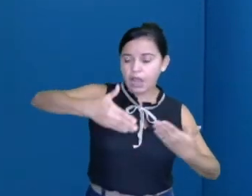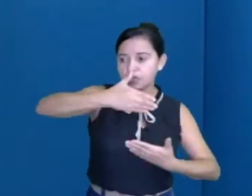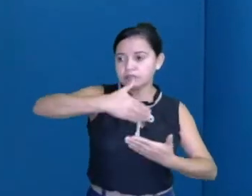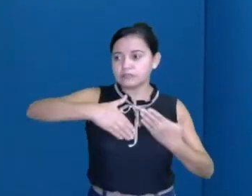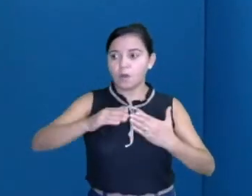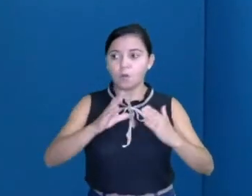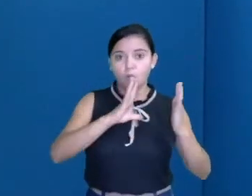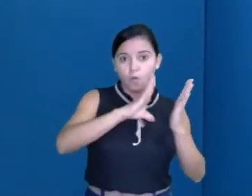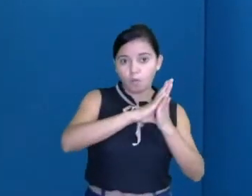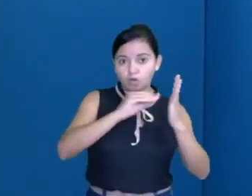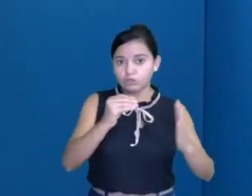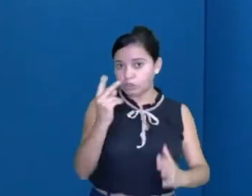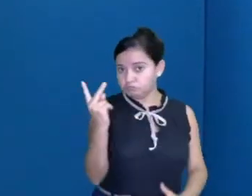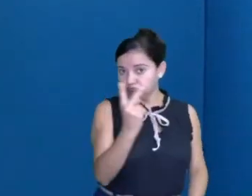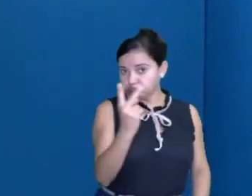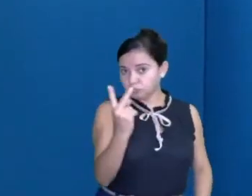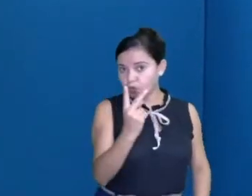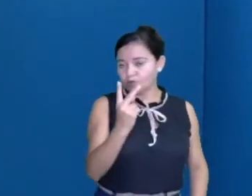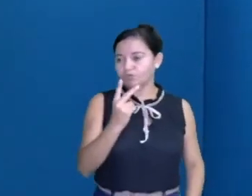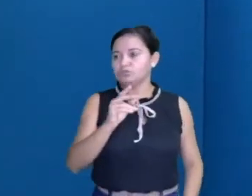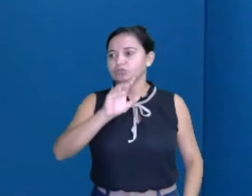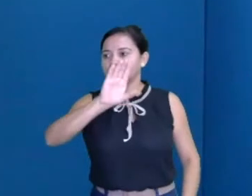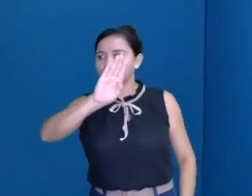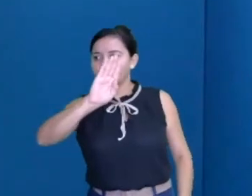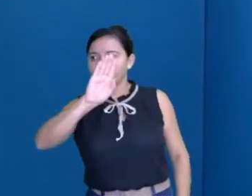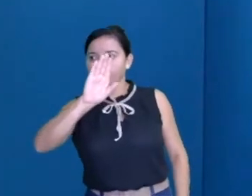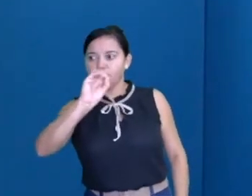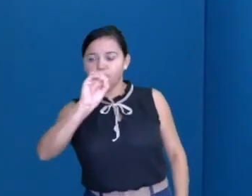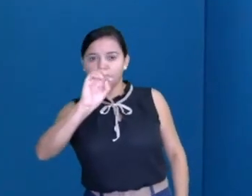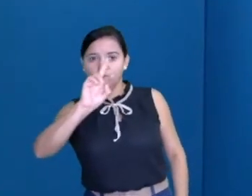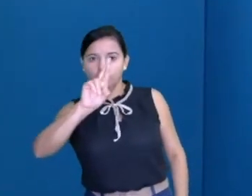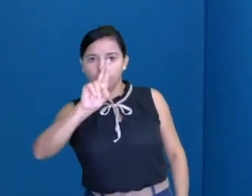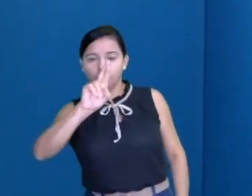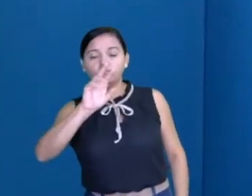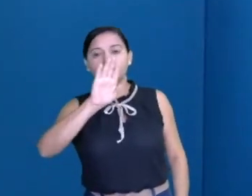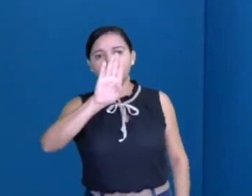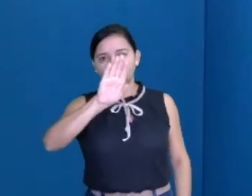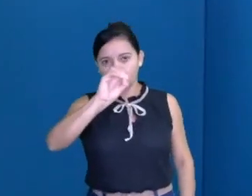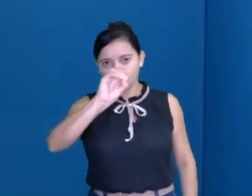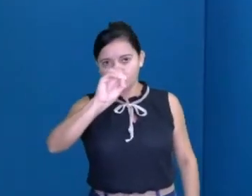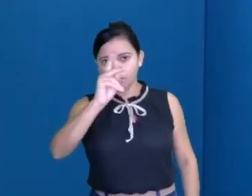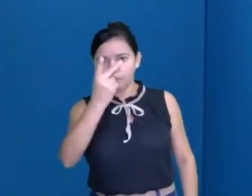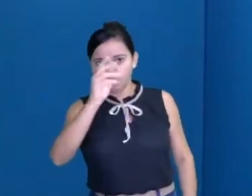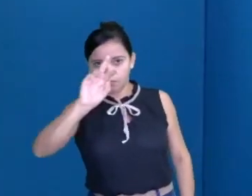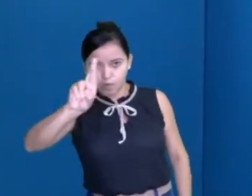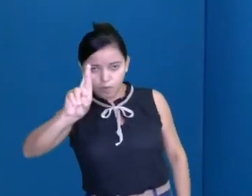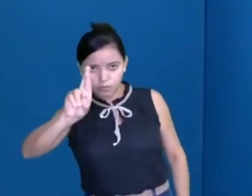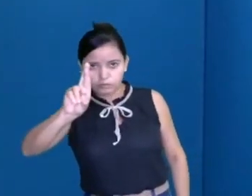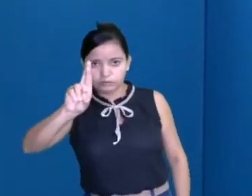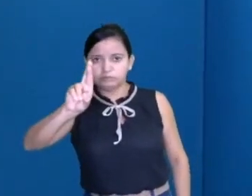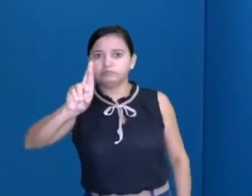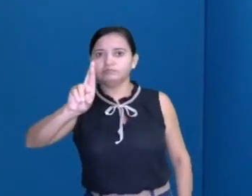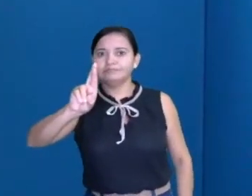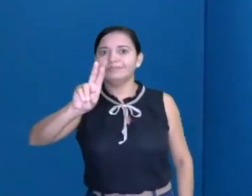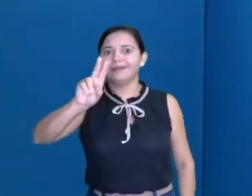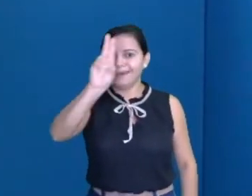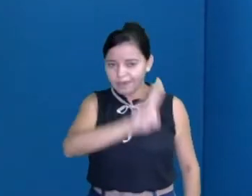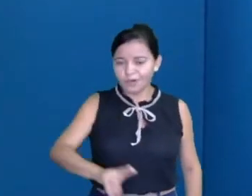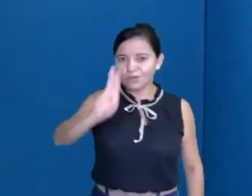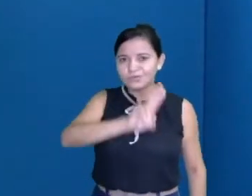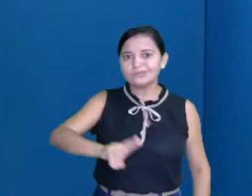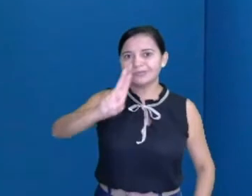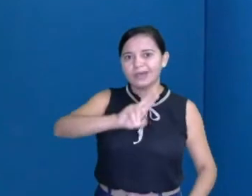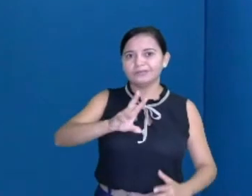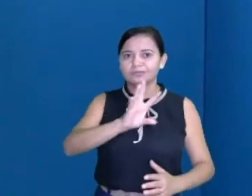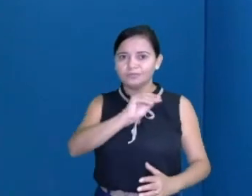o modelo de Rutherford e o modelo de Niels Bohr. Que aí a gente tem um modelo que é muito usado. Embora que lembra-se que a gente disse que a gente tem esse